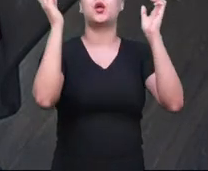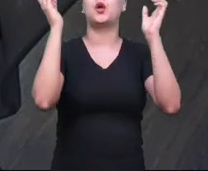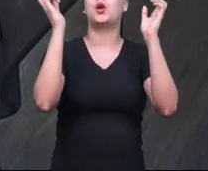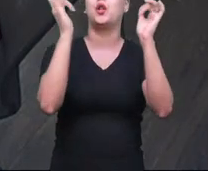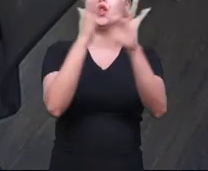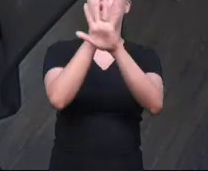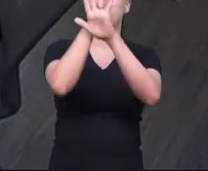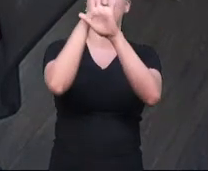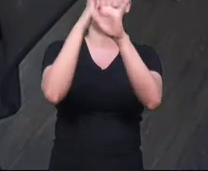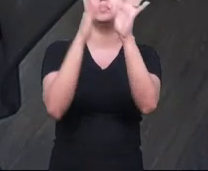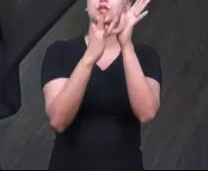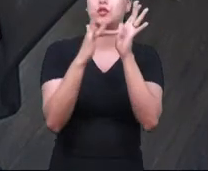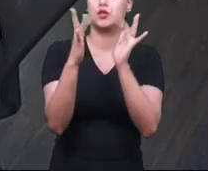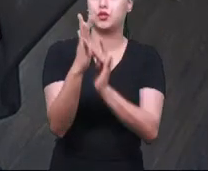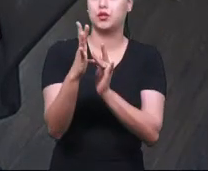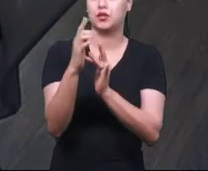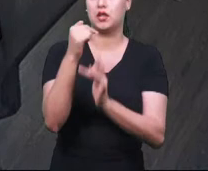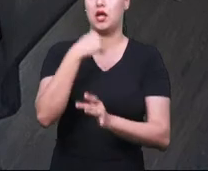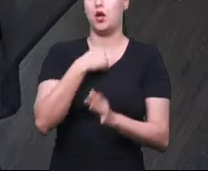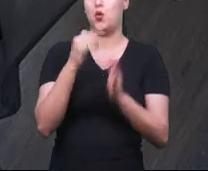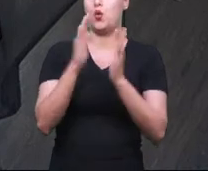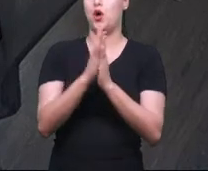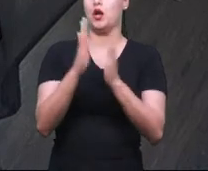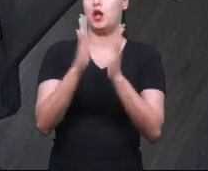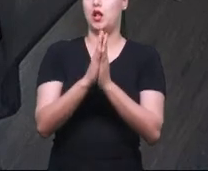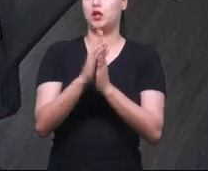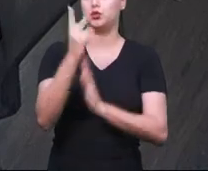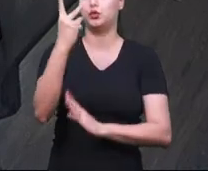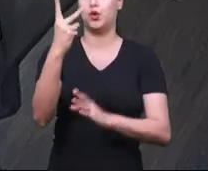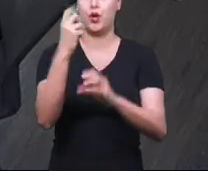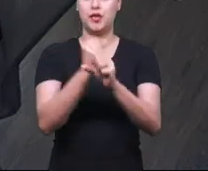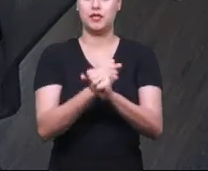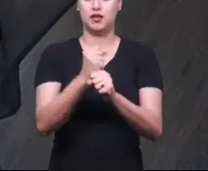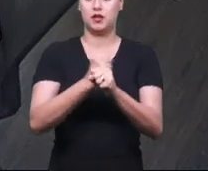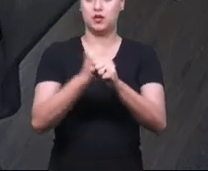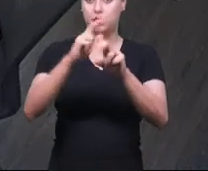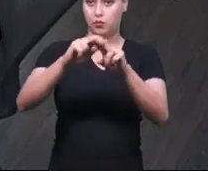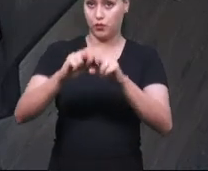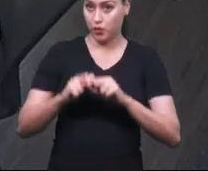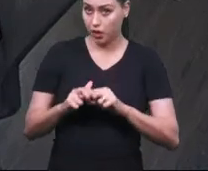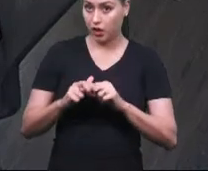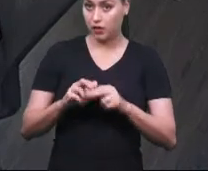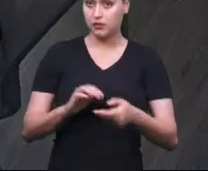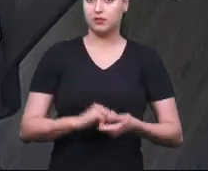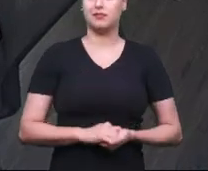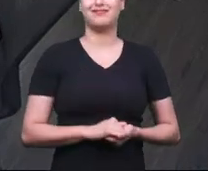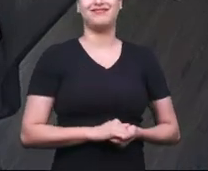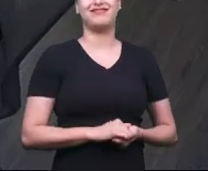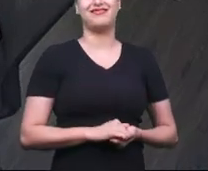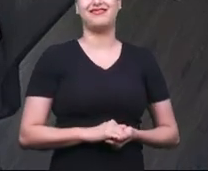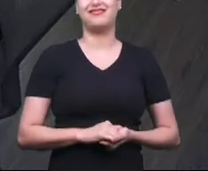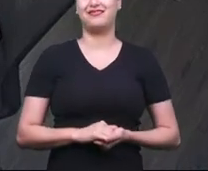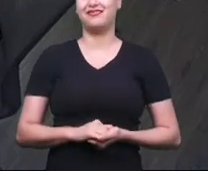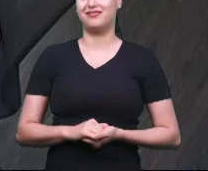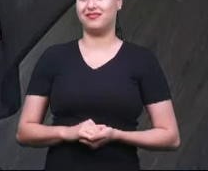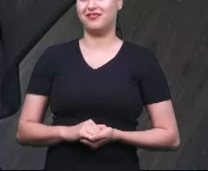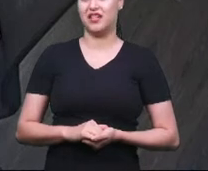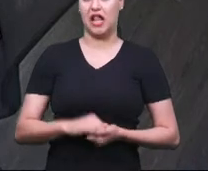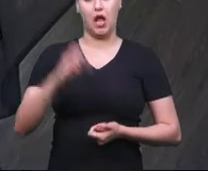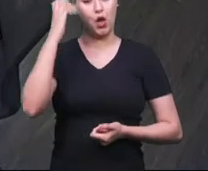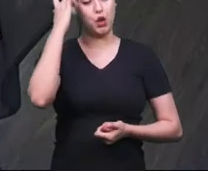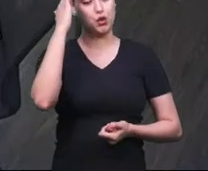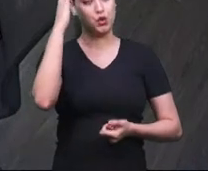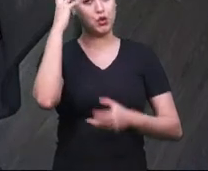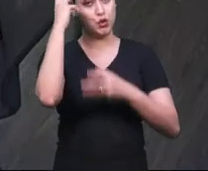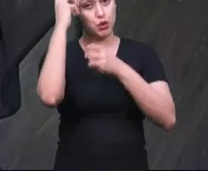Jesus. Estourando há 2 anos por isso. Mas... Isso foi o sonho, né? Isso foi o sonho. E